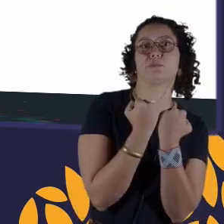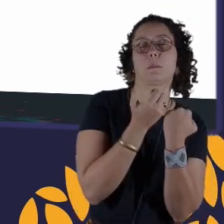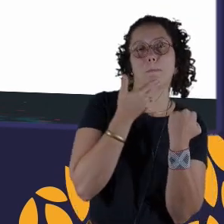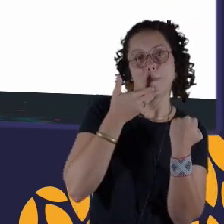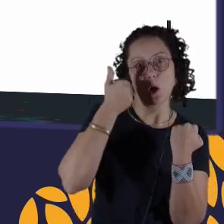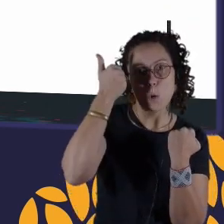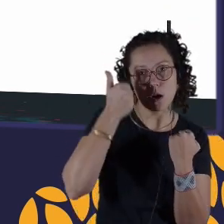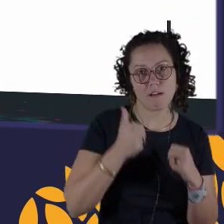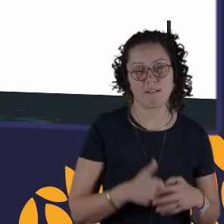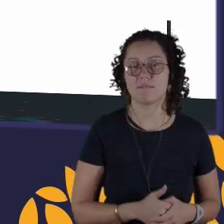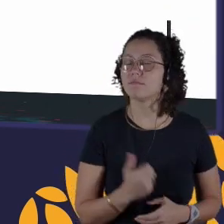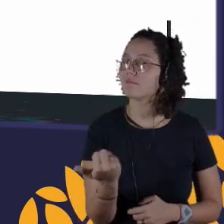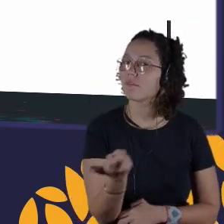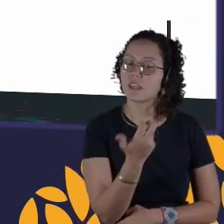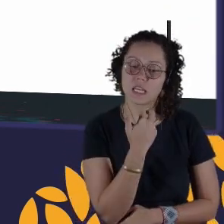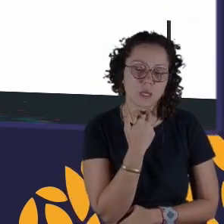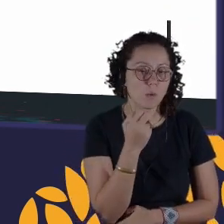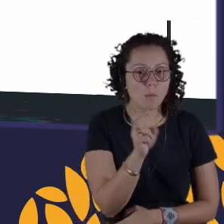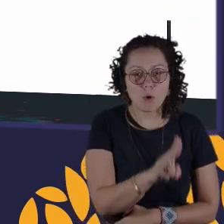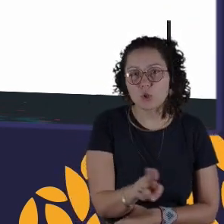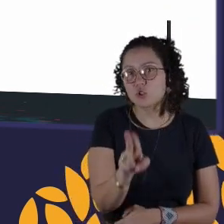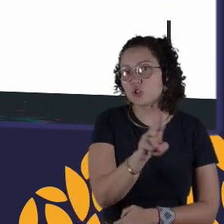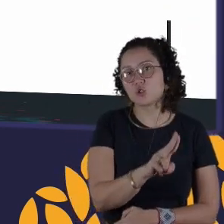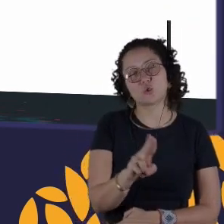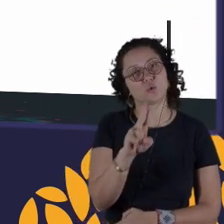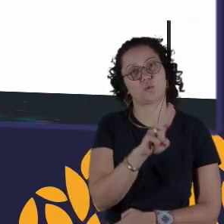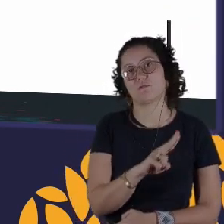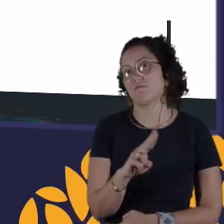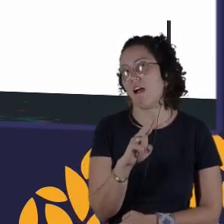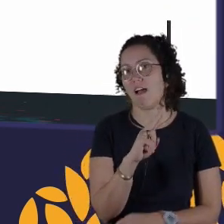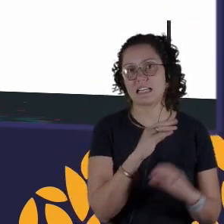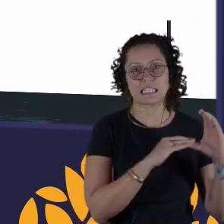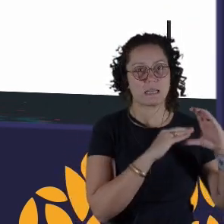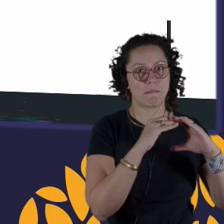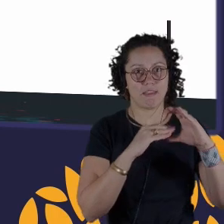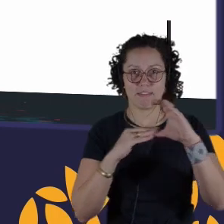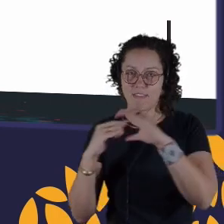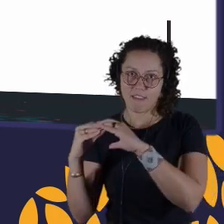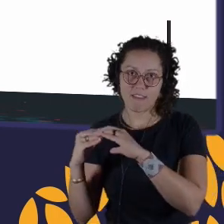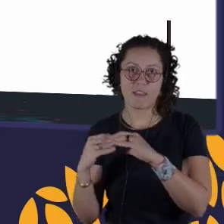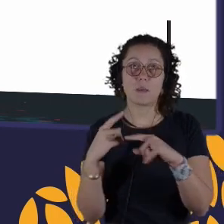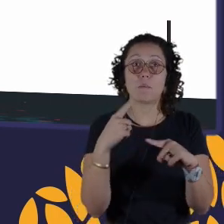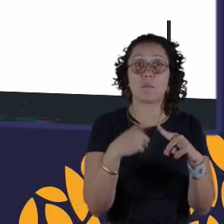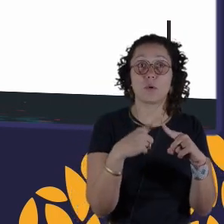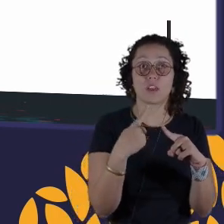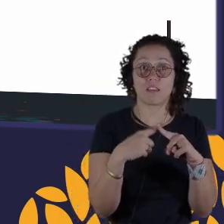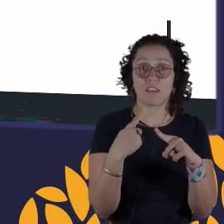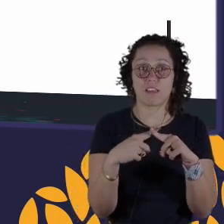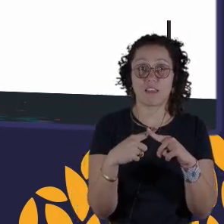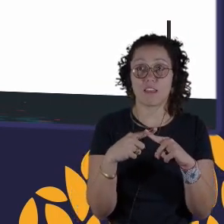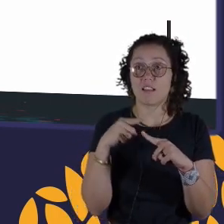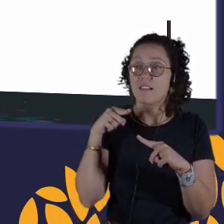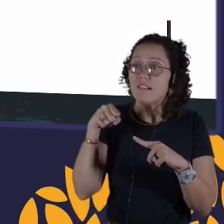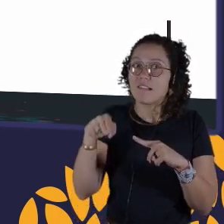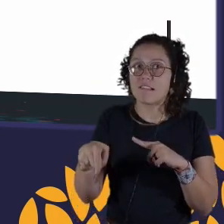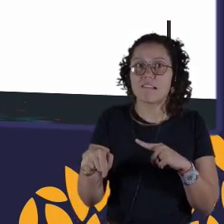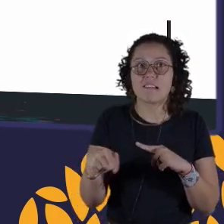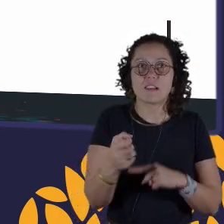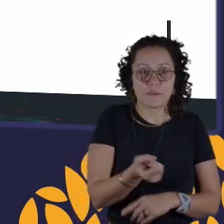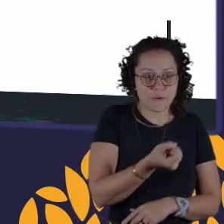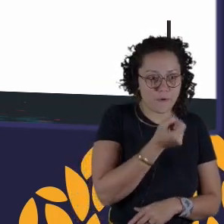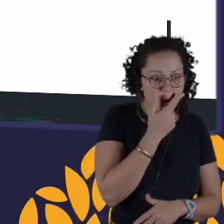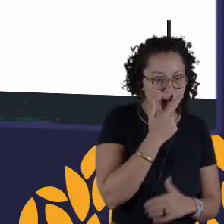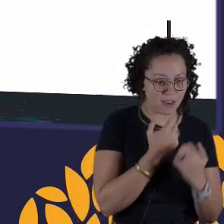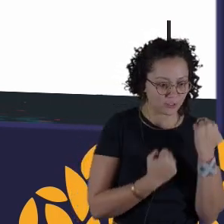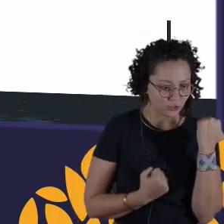imunoterapia. Não pode usar canabinoides, porque você está aumentando a imunidade com esse medicamento e